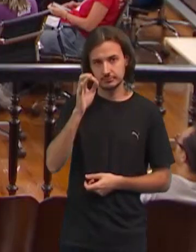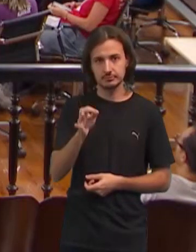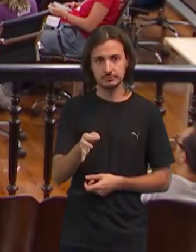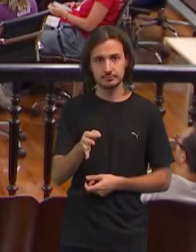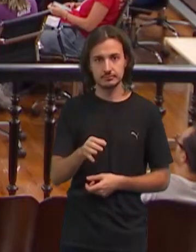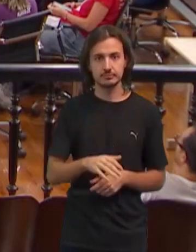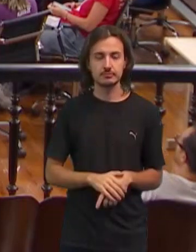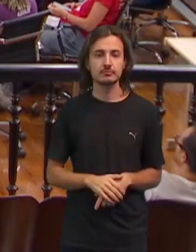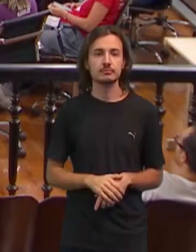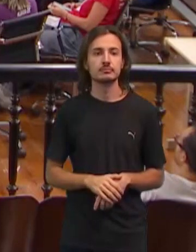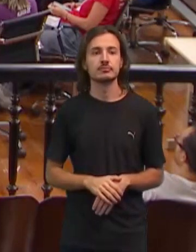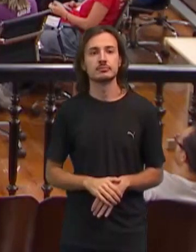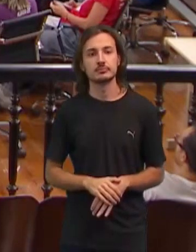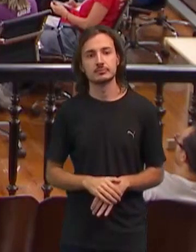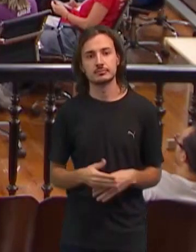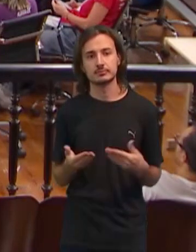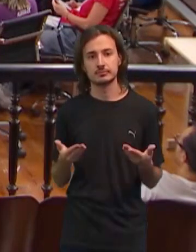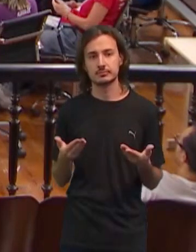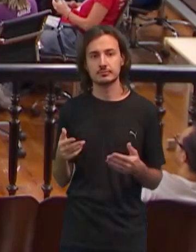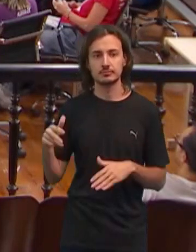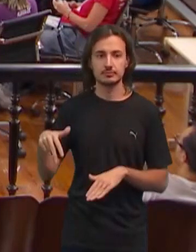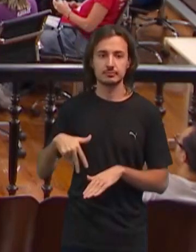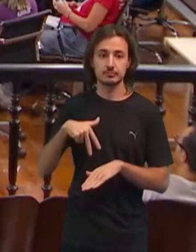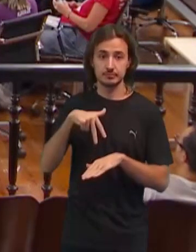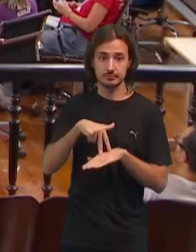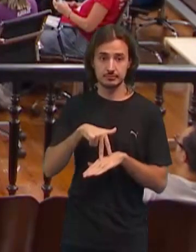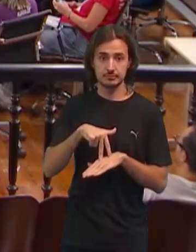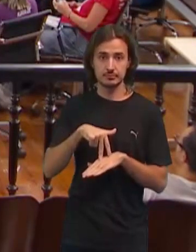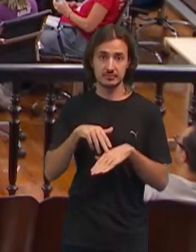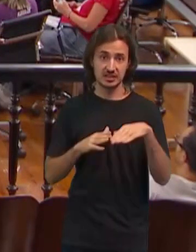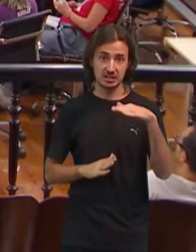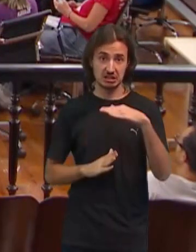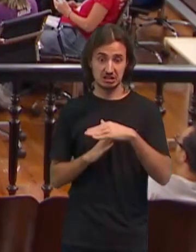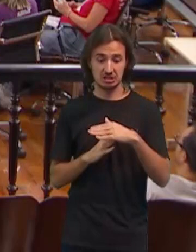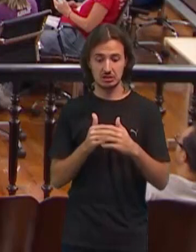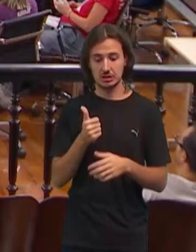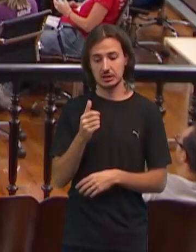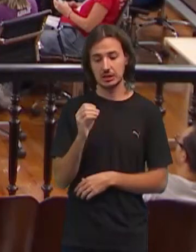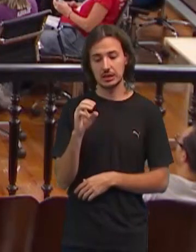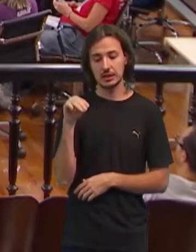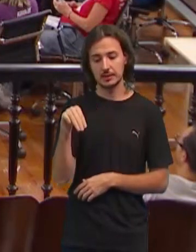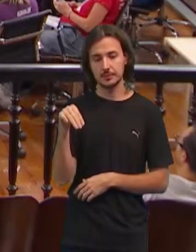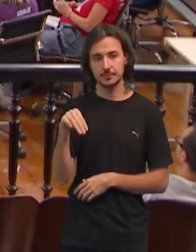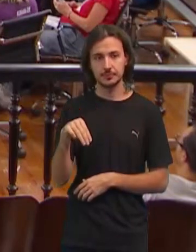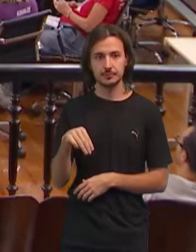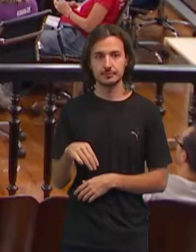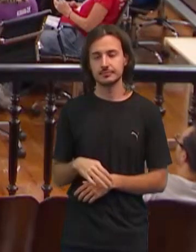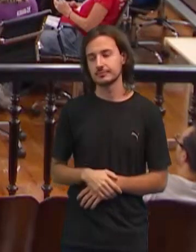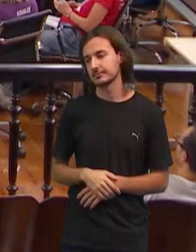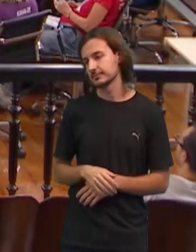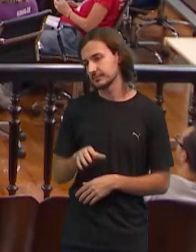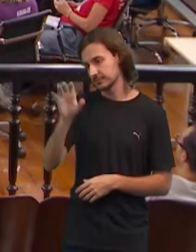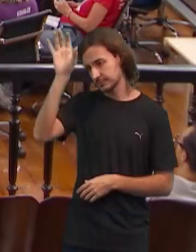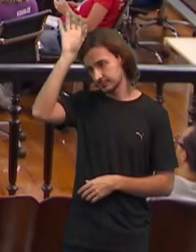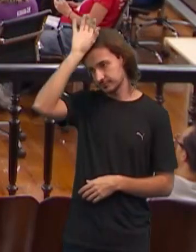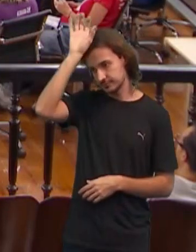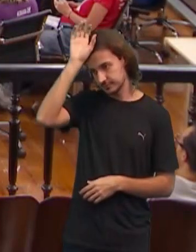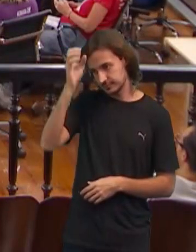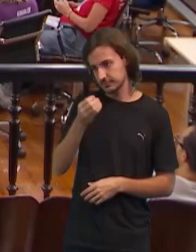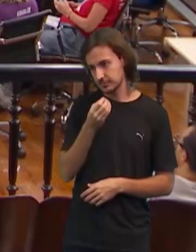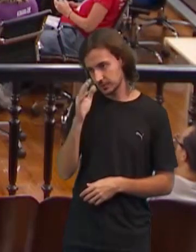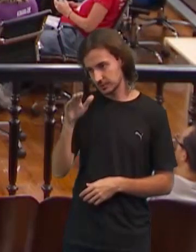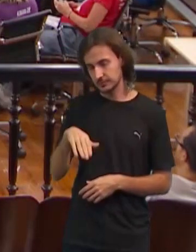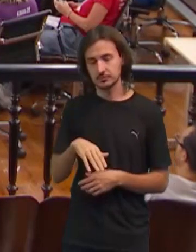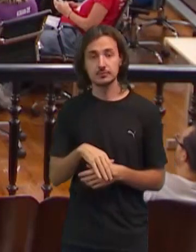fazer a sua manifestação da tribuna por até 10 minutos. Vereador Wagner de Oliveira, muito boa tarde, vereador. Senhor presidente, boa tarde,